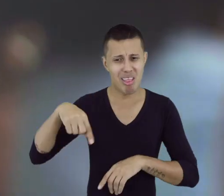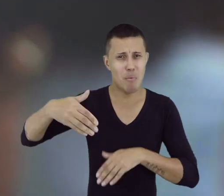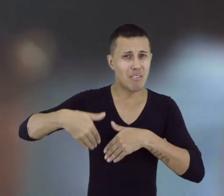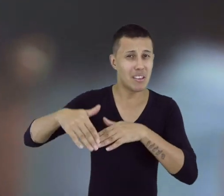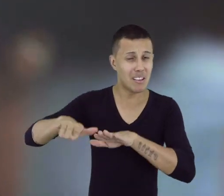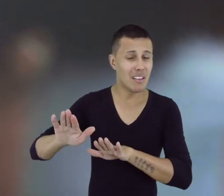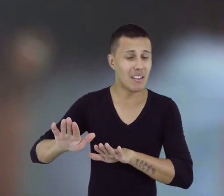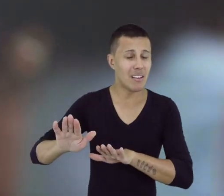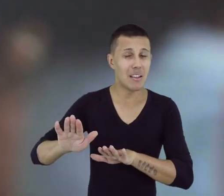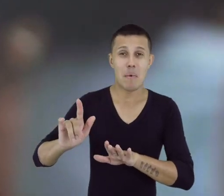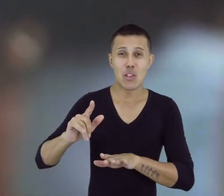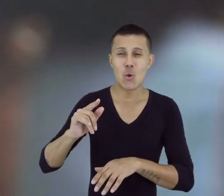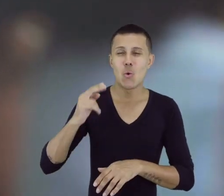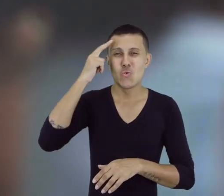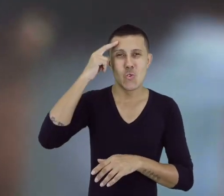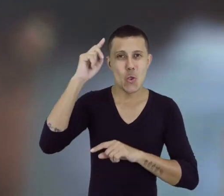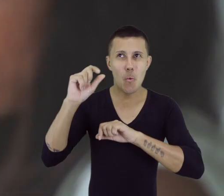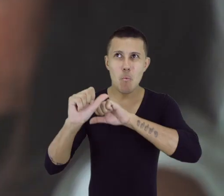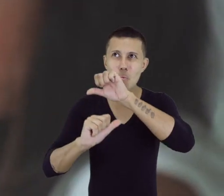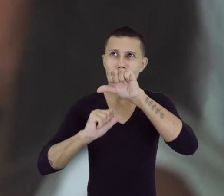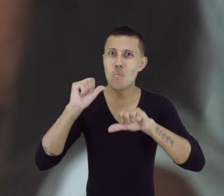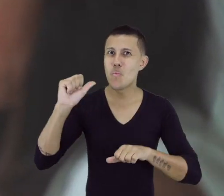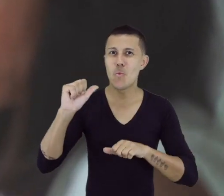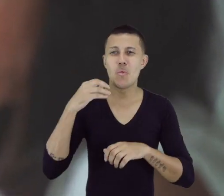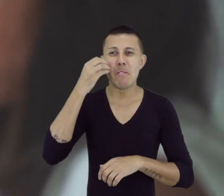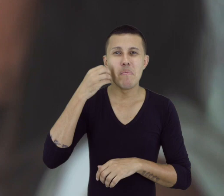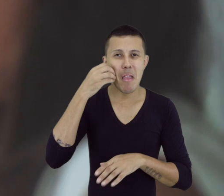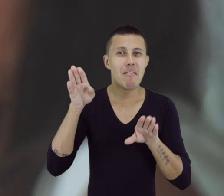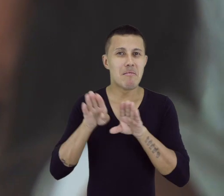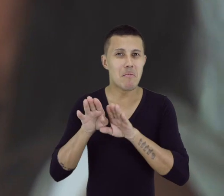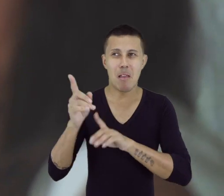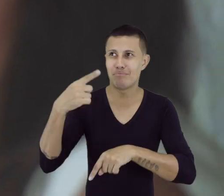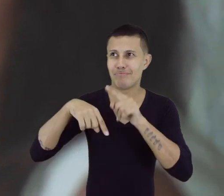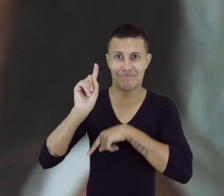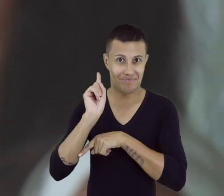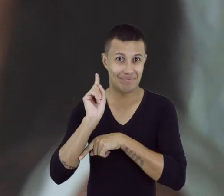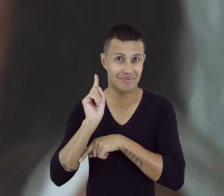deixe para depois. E o sonho evolui, ele muda de forma conforme nossas experiências vão